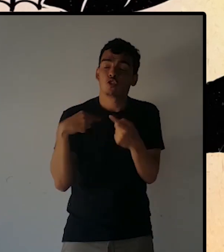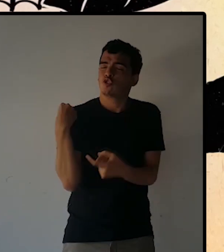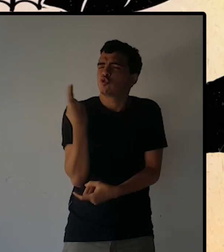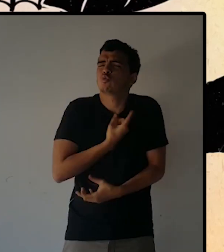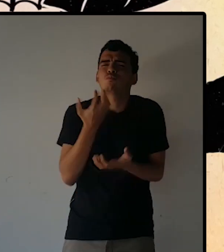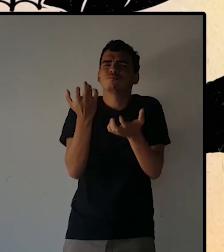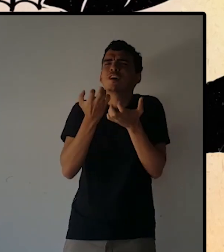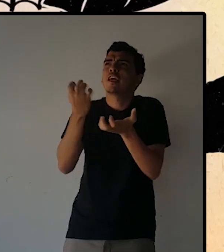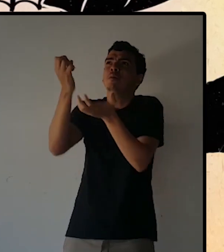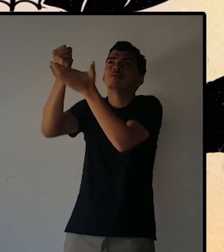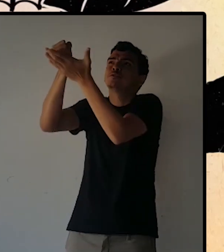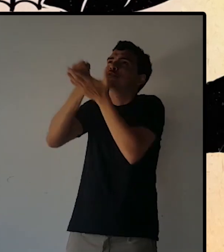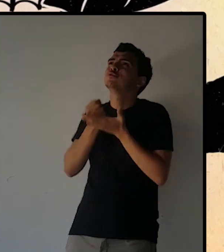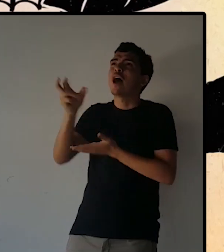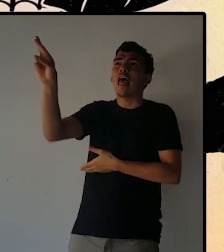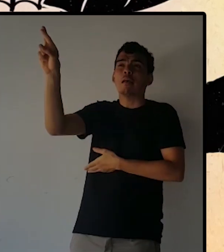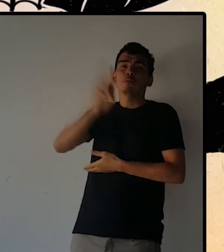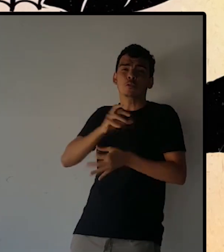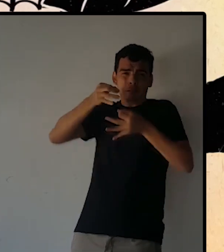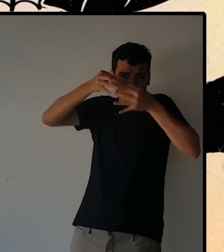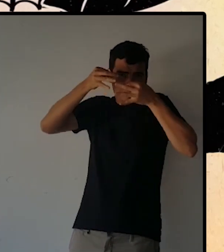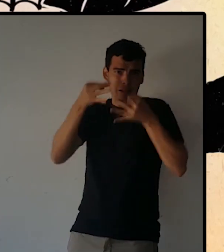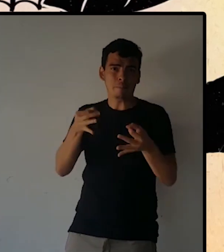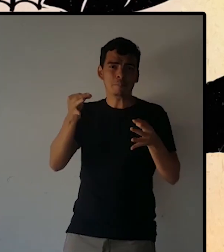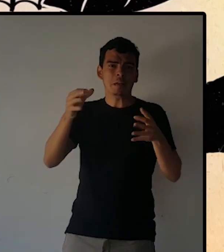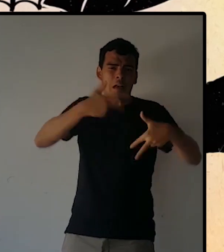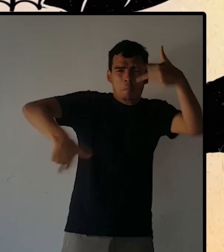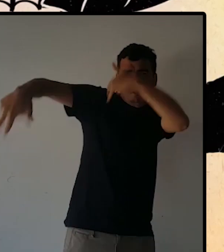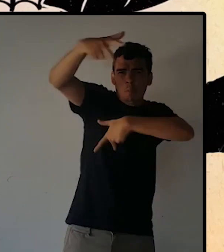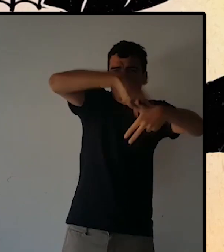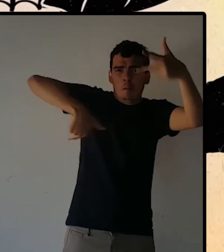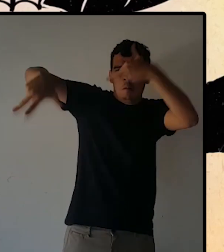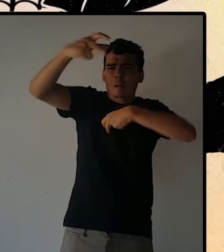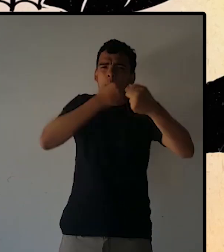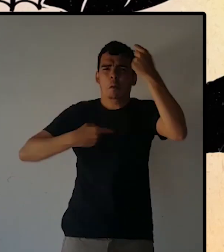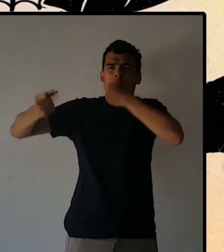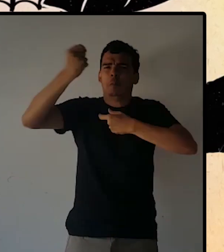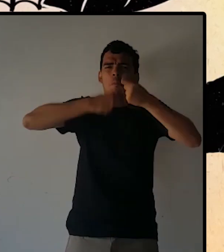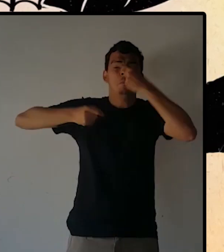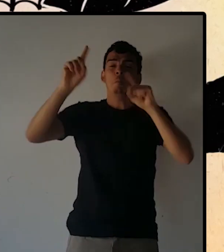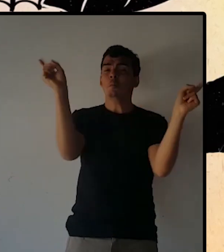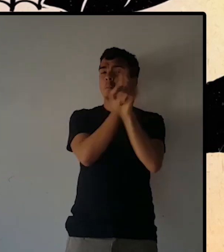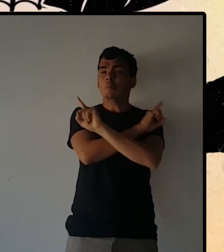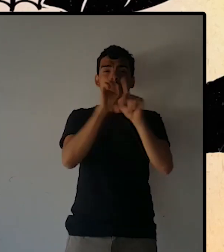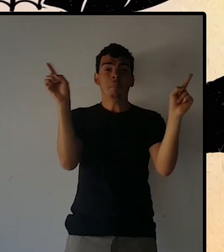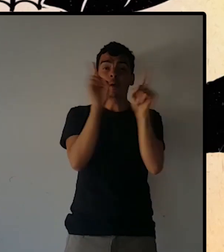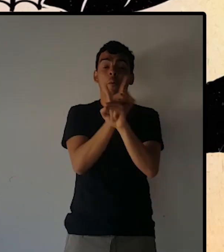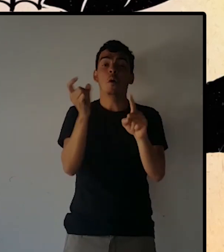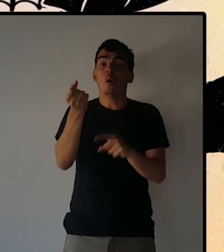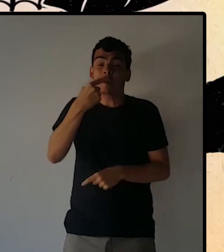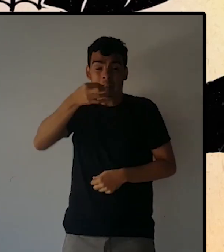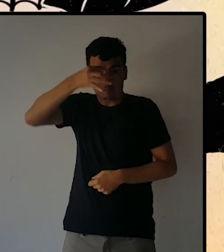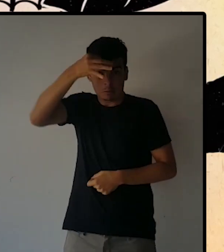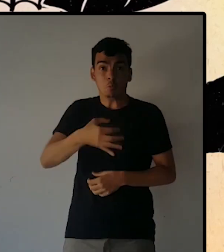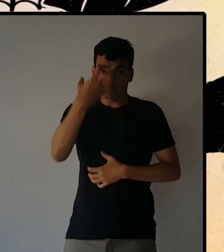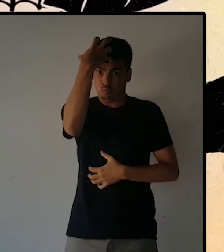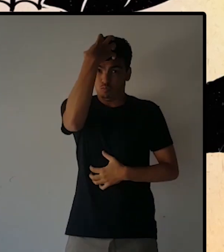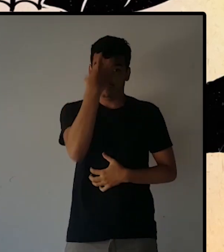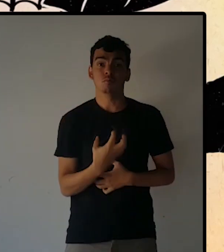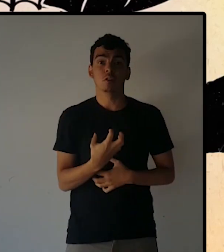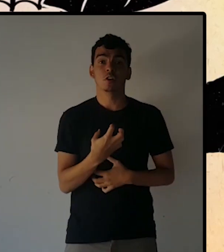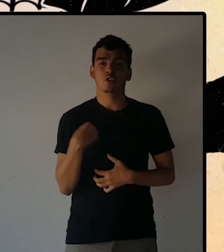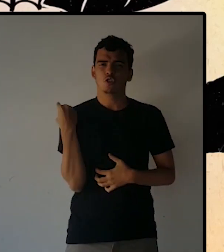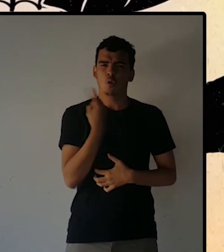queremos é solução, mas não seja como um cego em tiroteio. Medicamento é coisa séria,